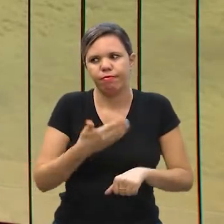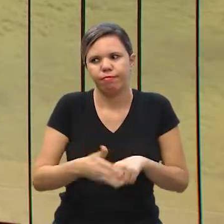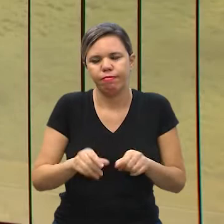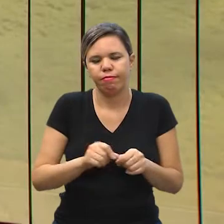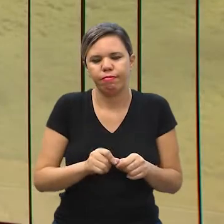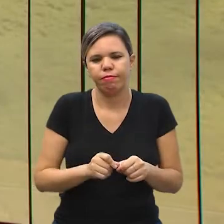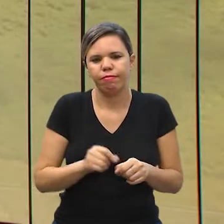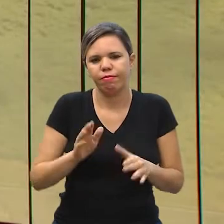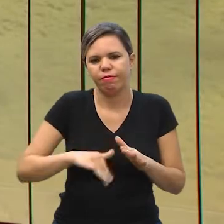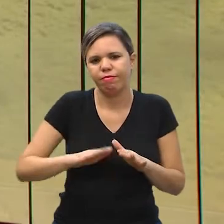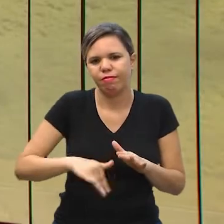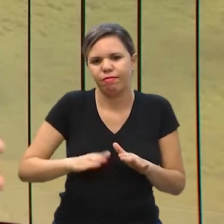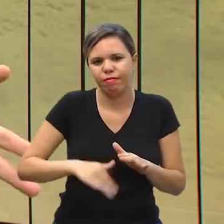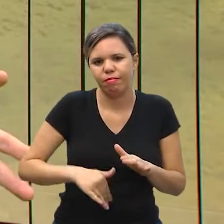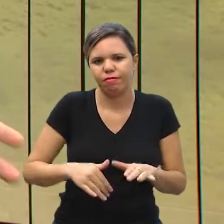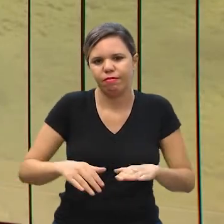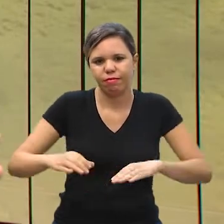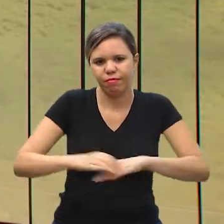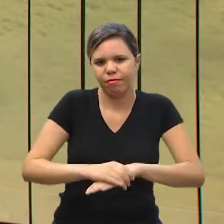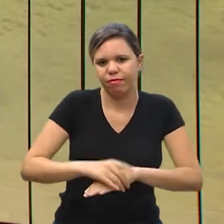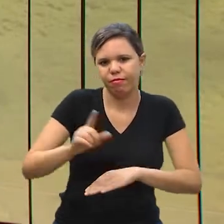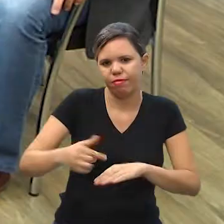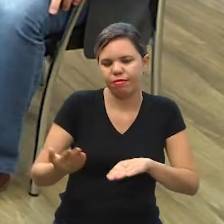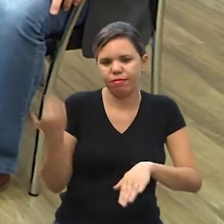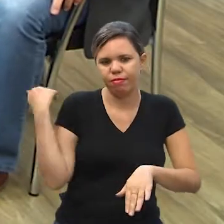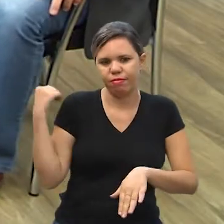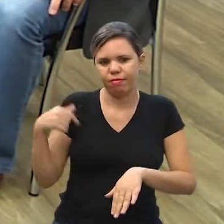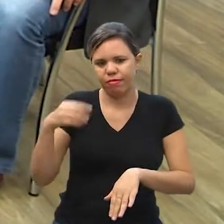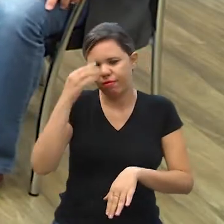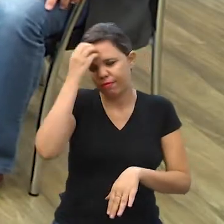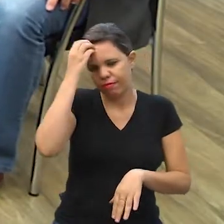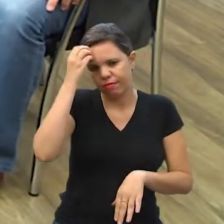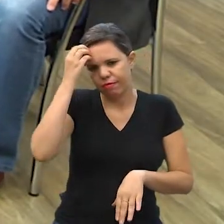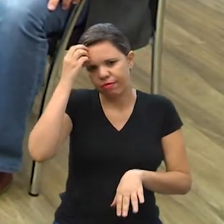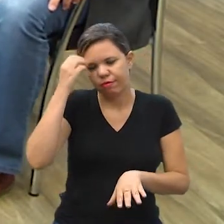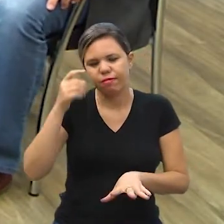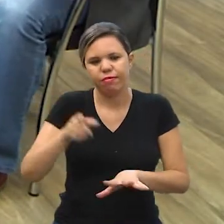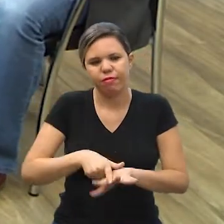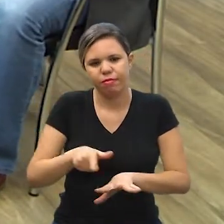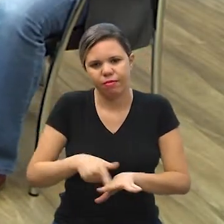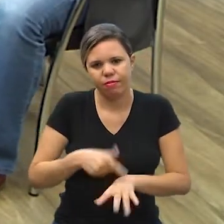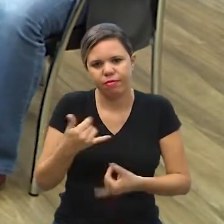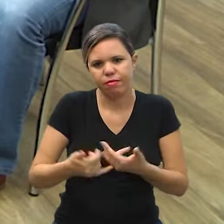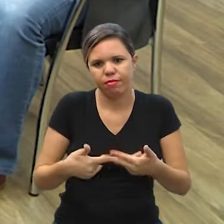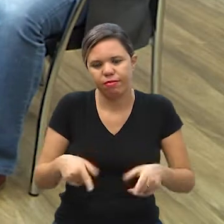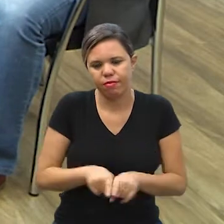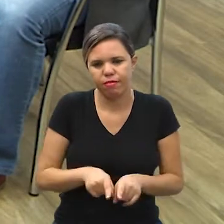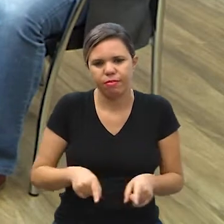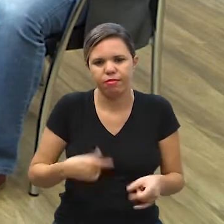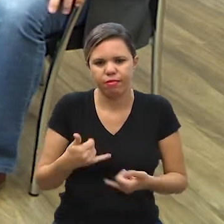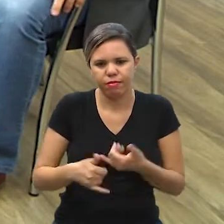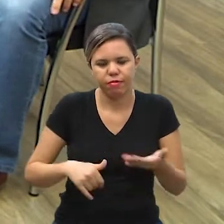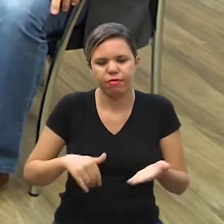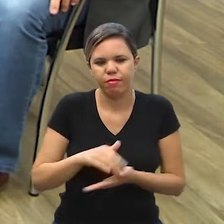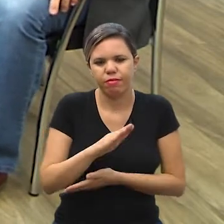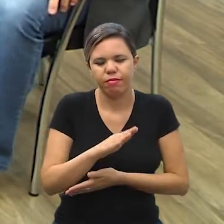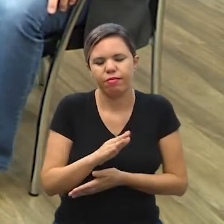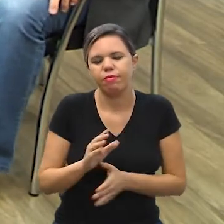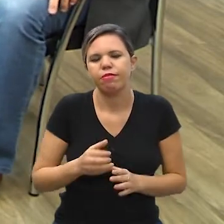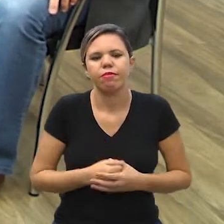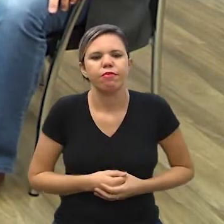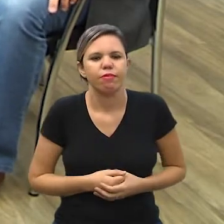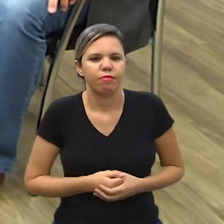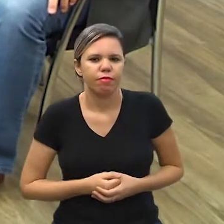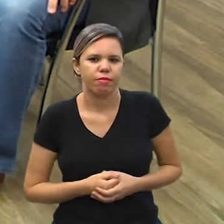eram baratos é um Kichute por exemplo janela gesso já virava um